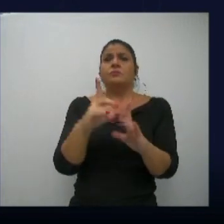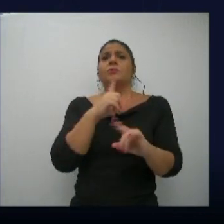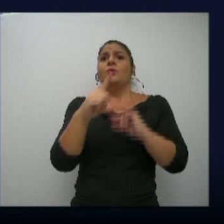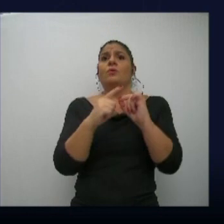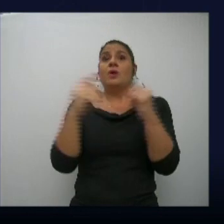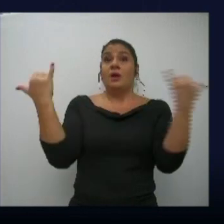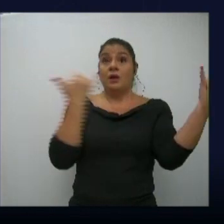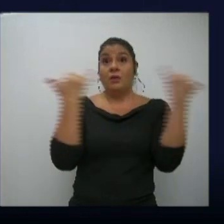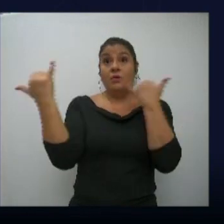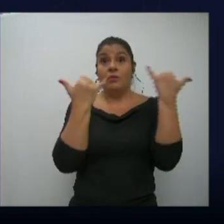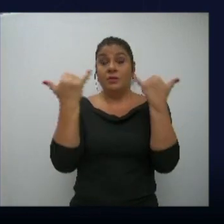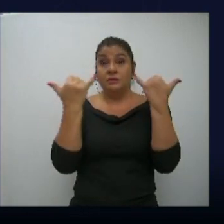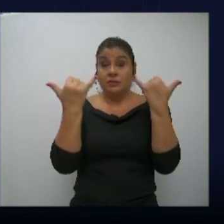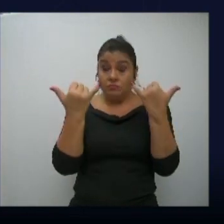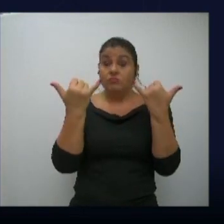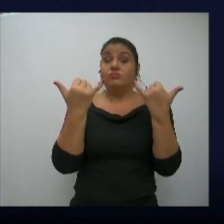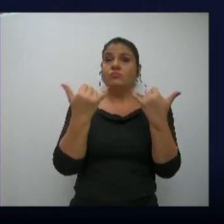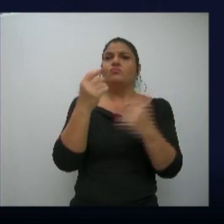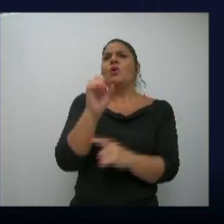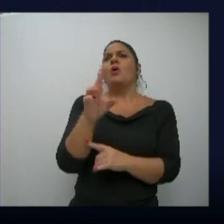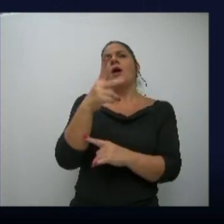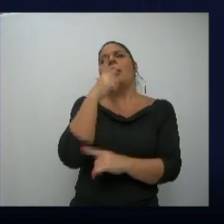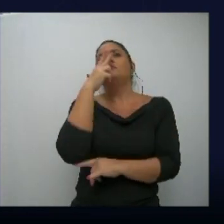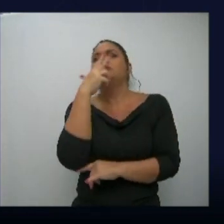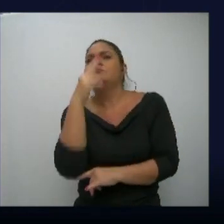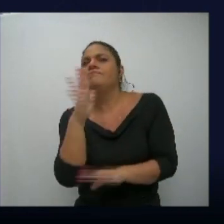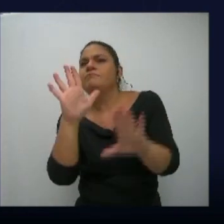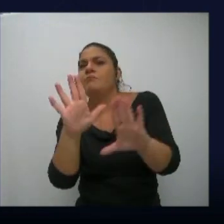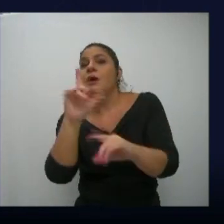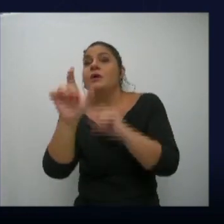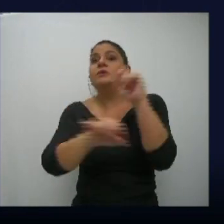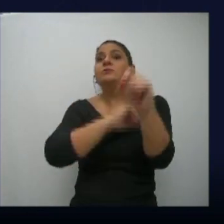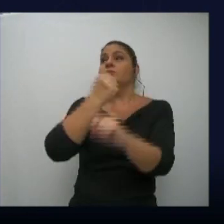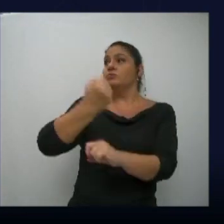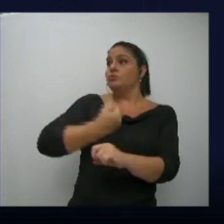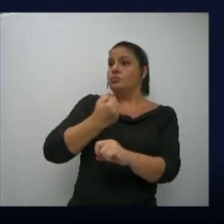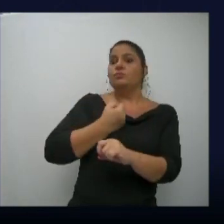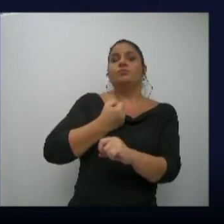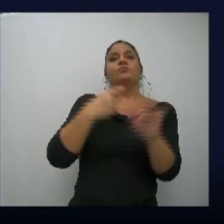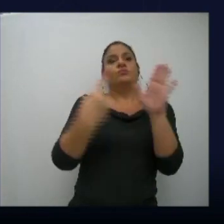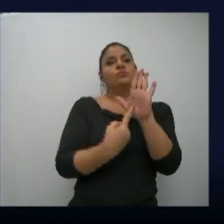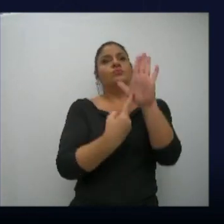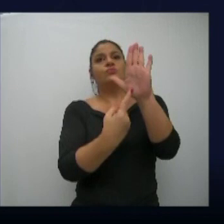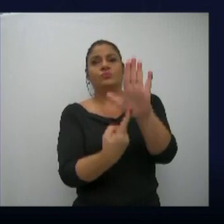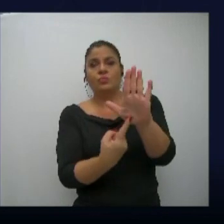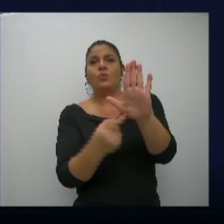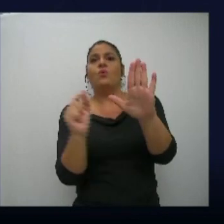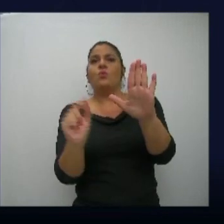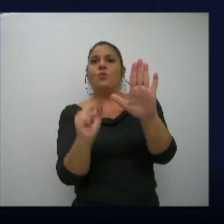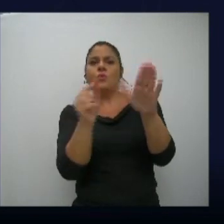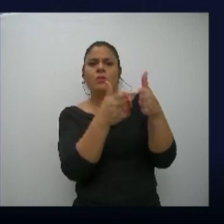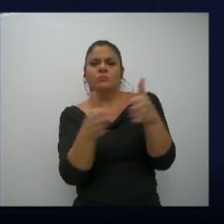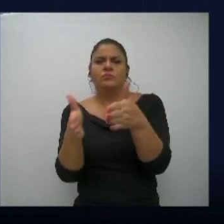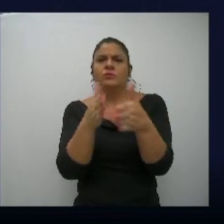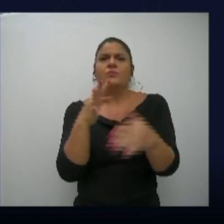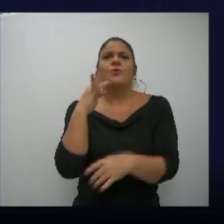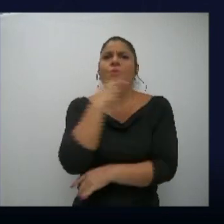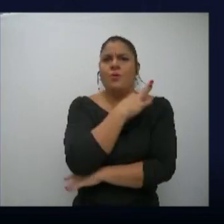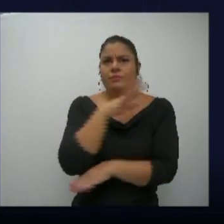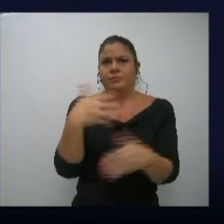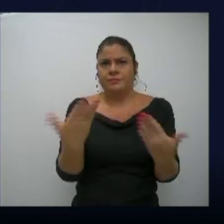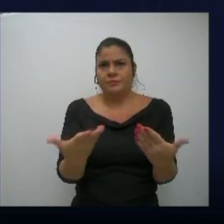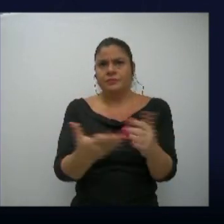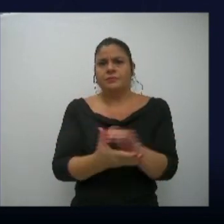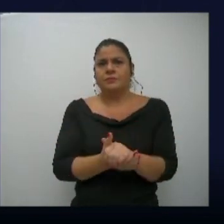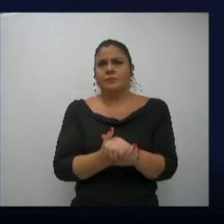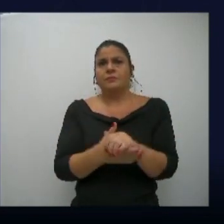traz a informação dos dados Eu nunca eu acho né são os dados Prof né que oferecem os caminhos mais Óbvio já